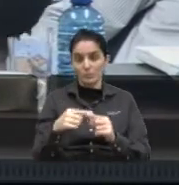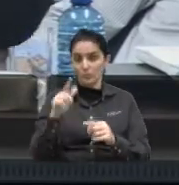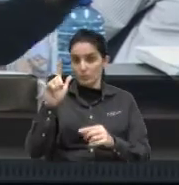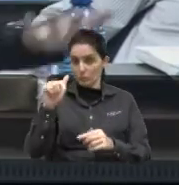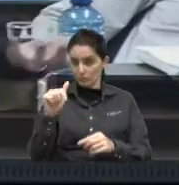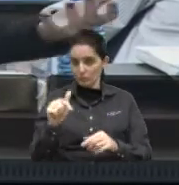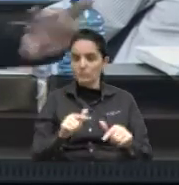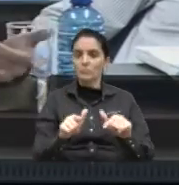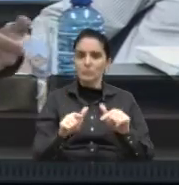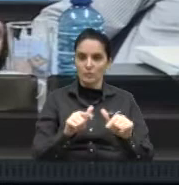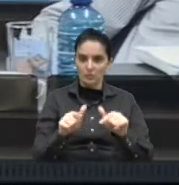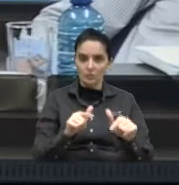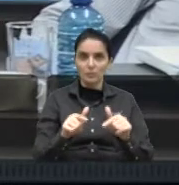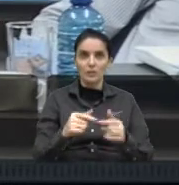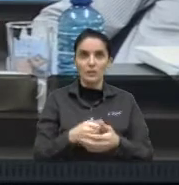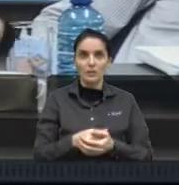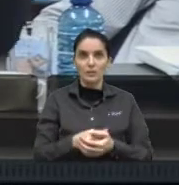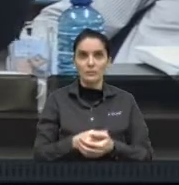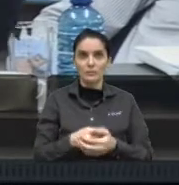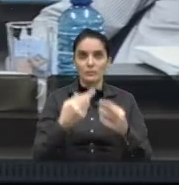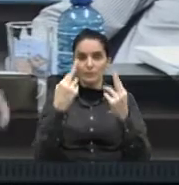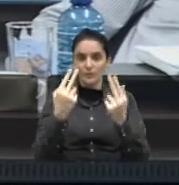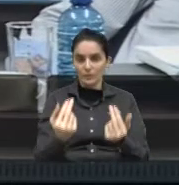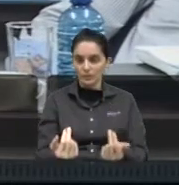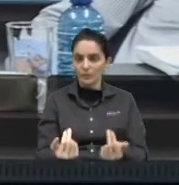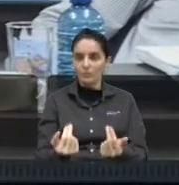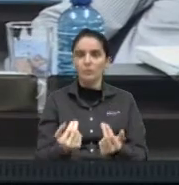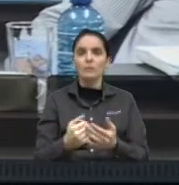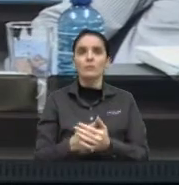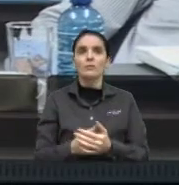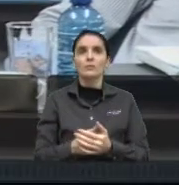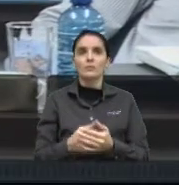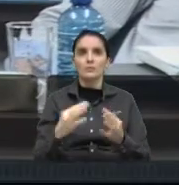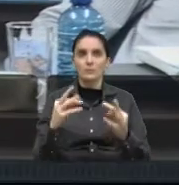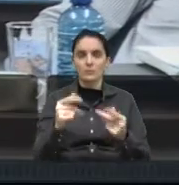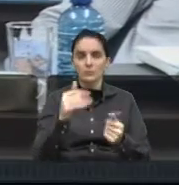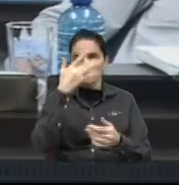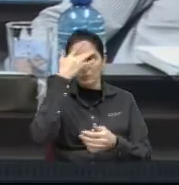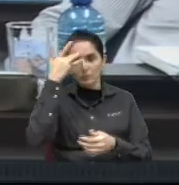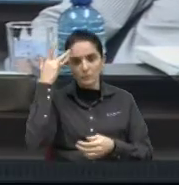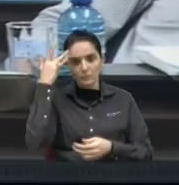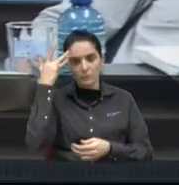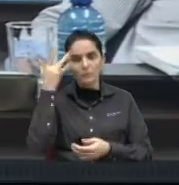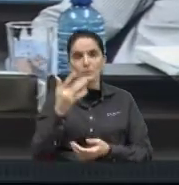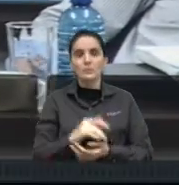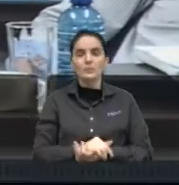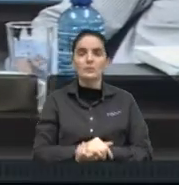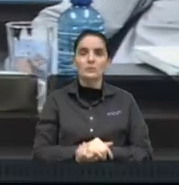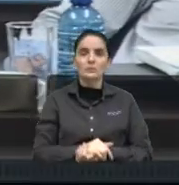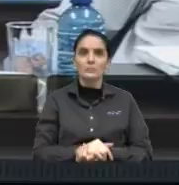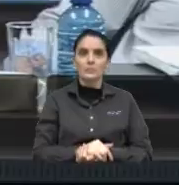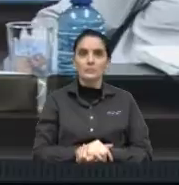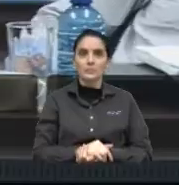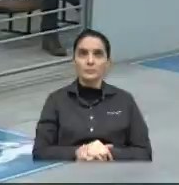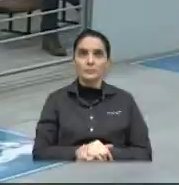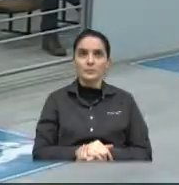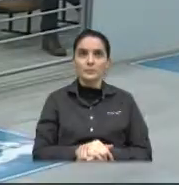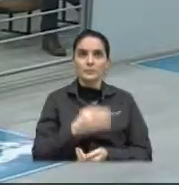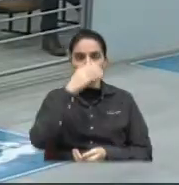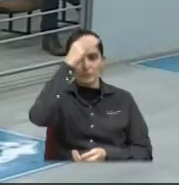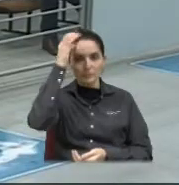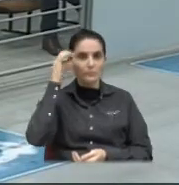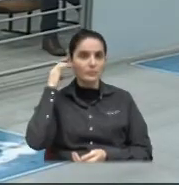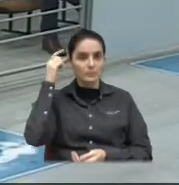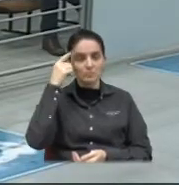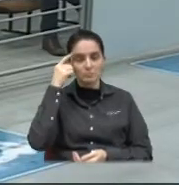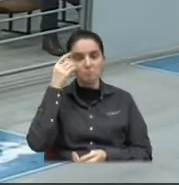dia seguinte é como corroborando o discurso do pessoal que alega a jornada de trabalho então eu as quedas considerações elas são